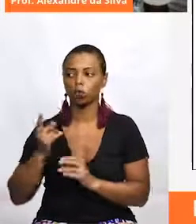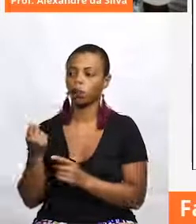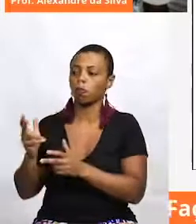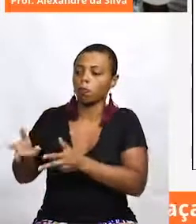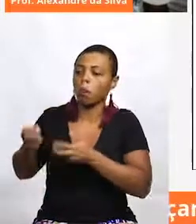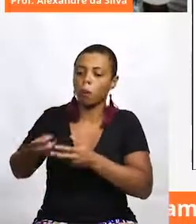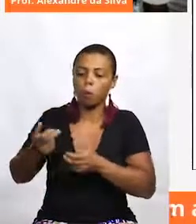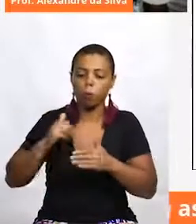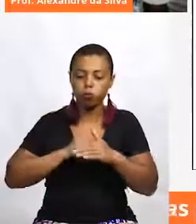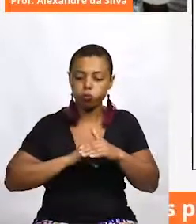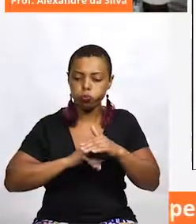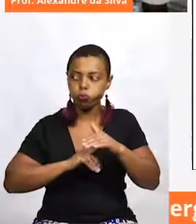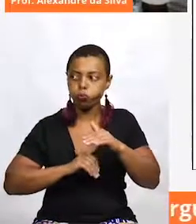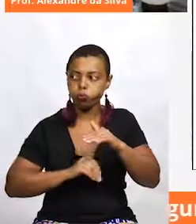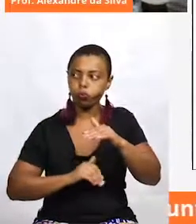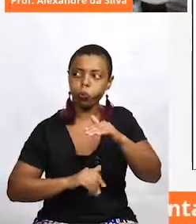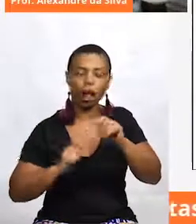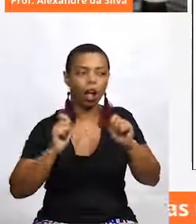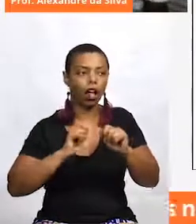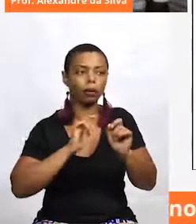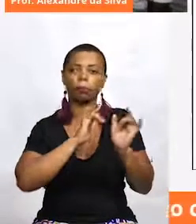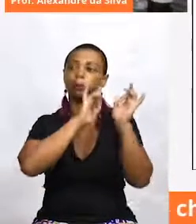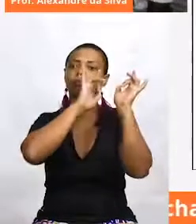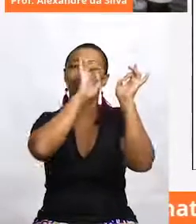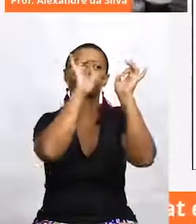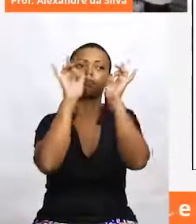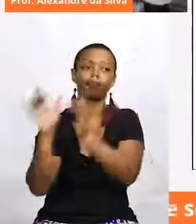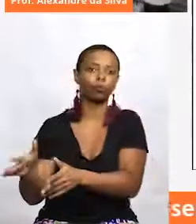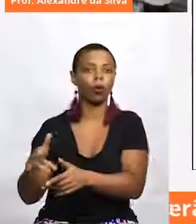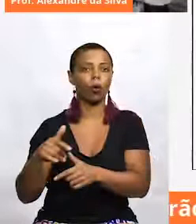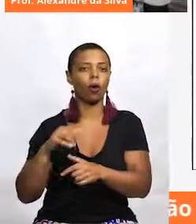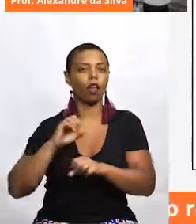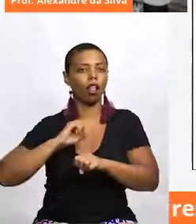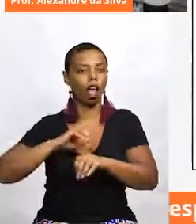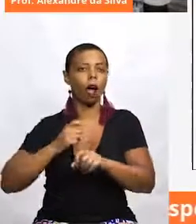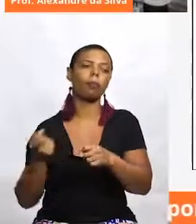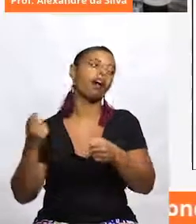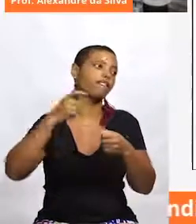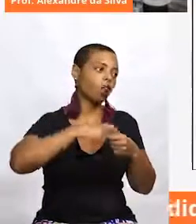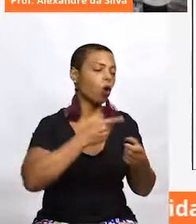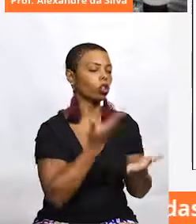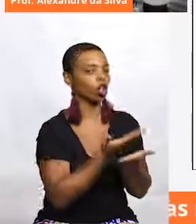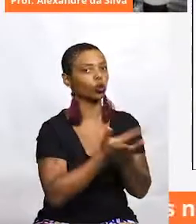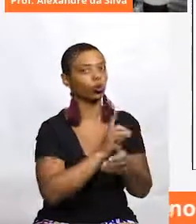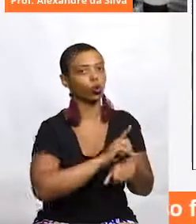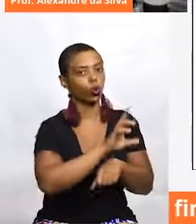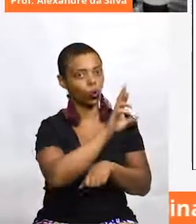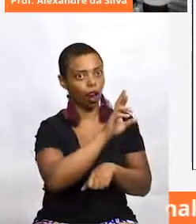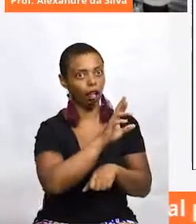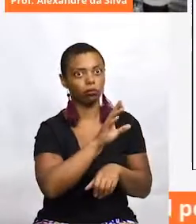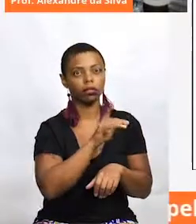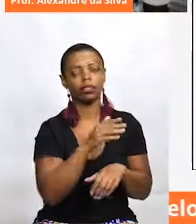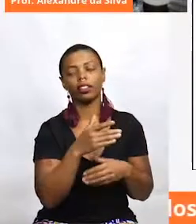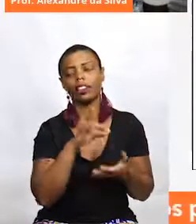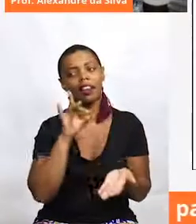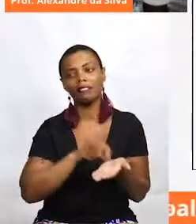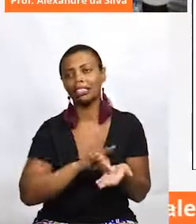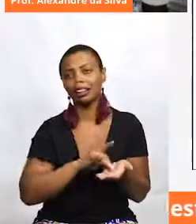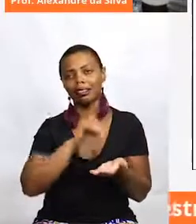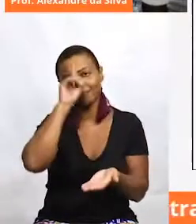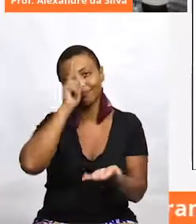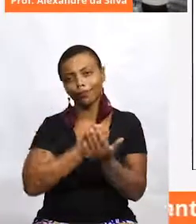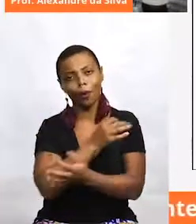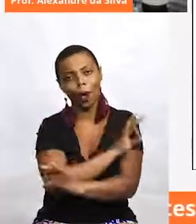as atividades de docência, assistência e tal, para voltar para o doutorado. E foi ótimo, né? E foi ótimo,